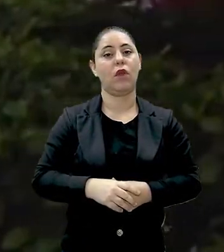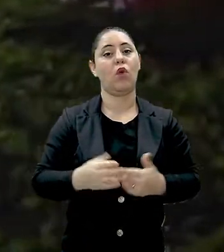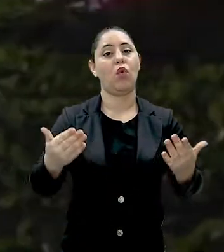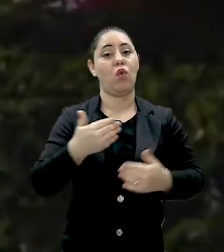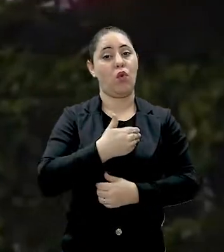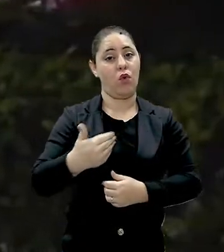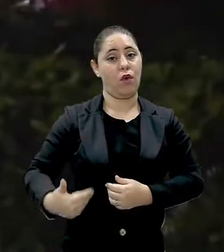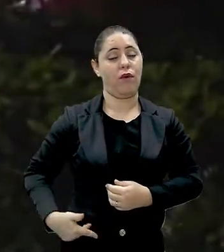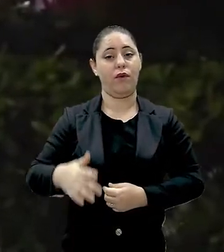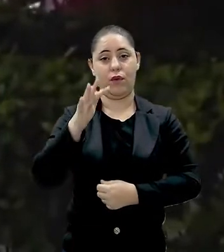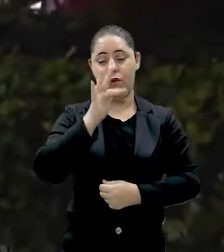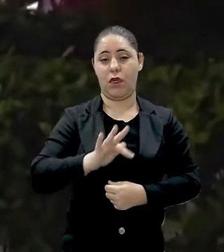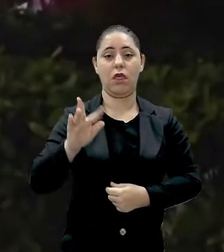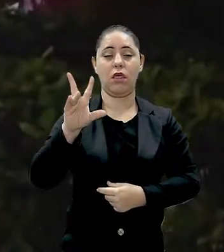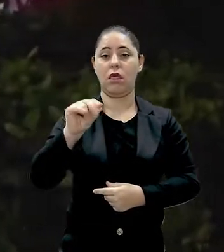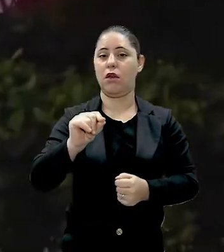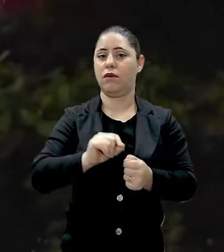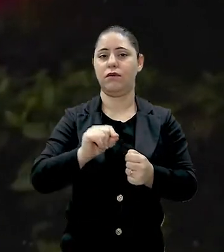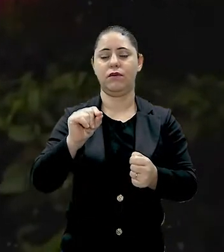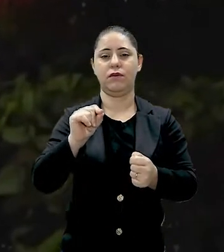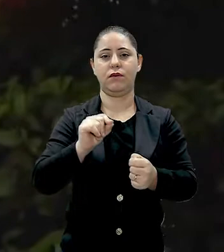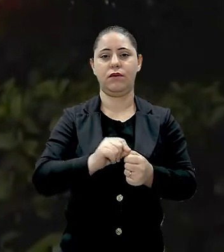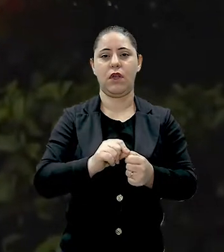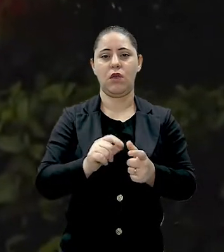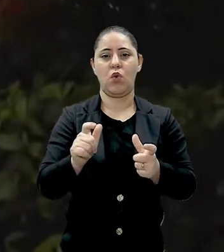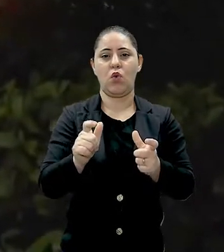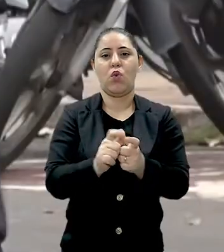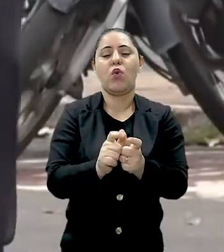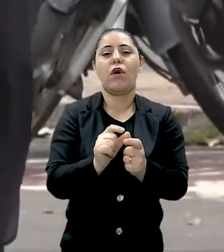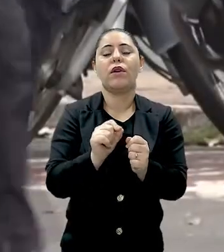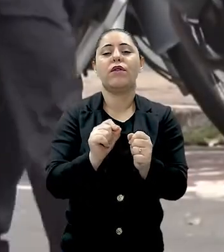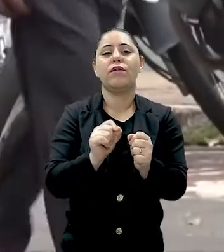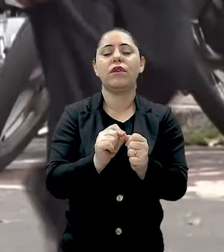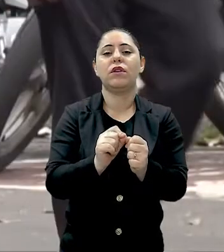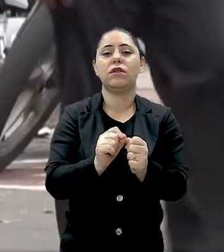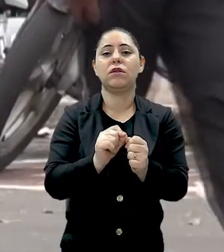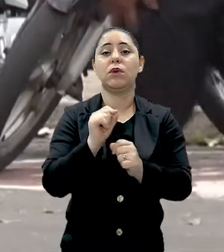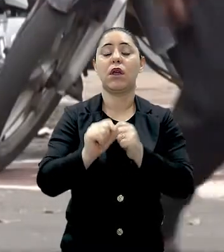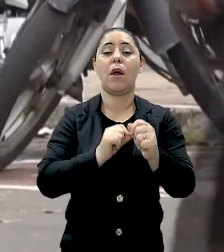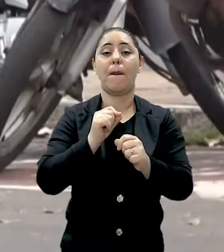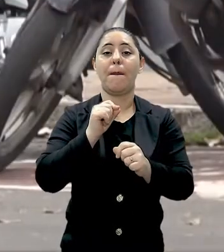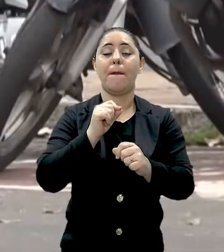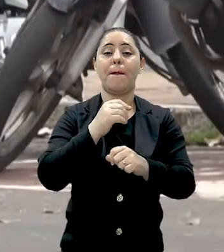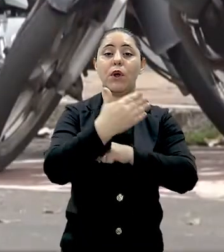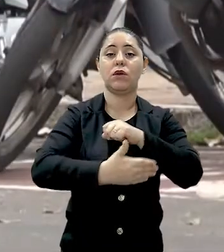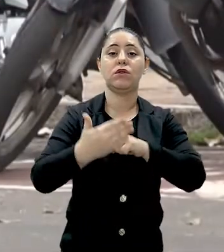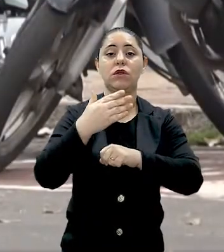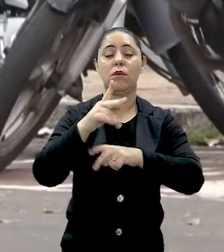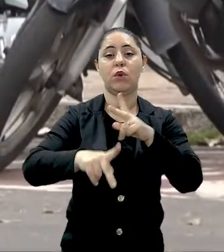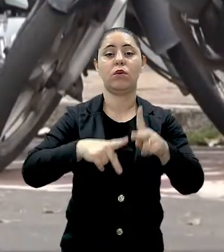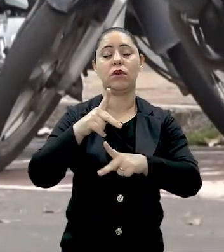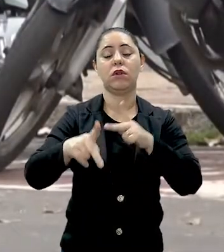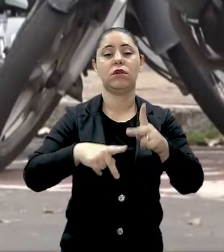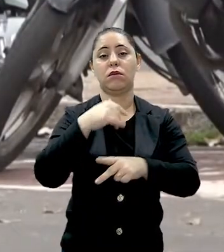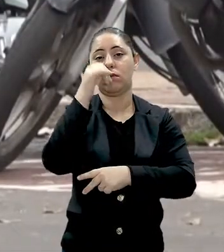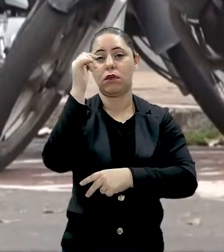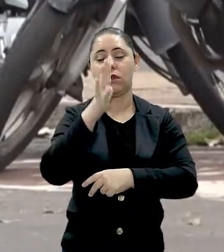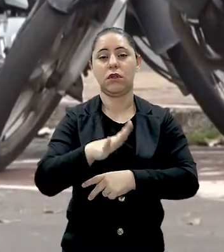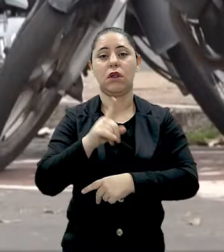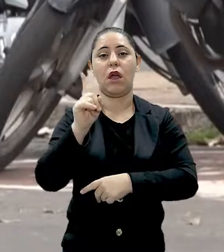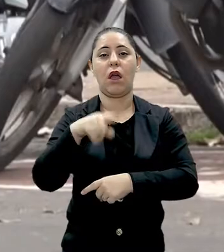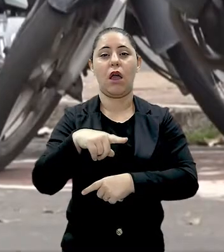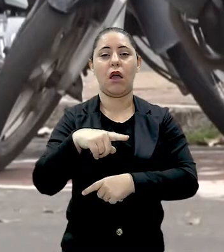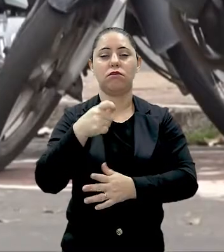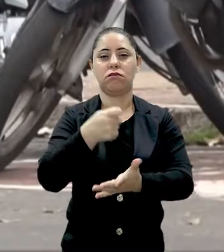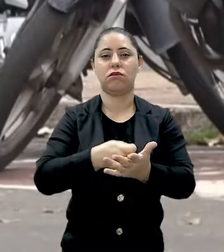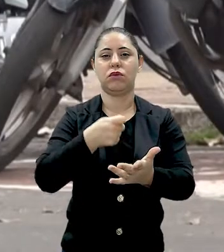o fato do governo federal não ter feito minimamente o que devia fazer para poder proteger a população brasileira,